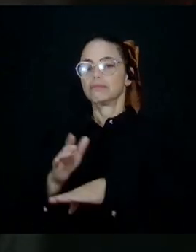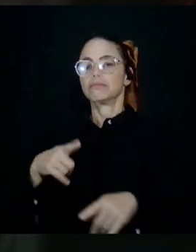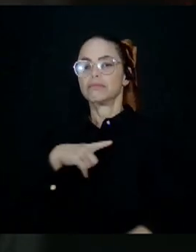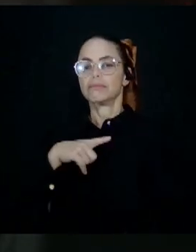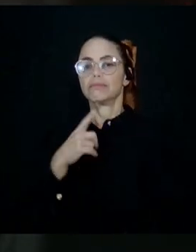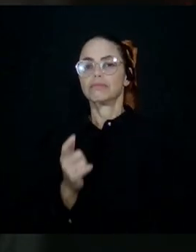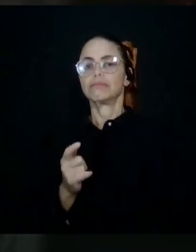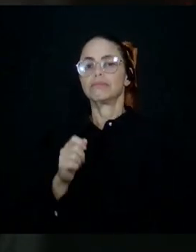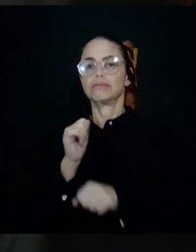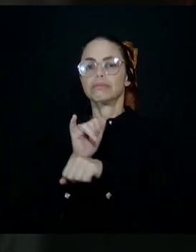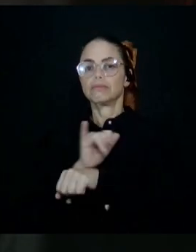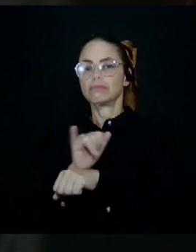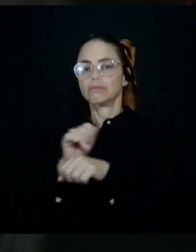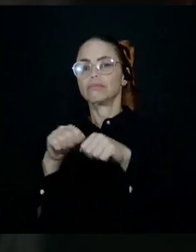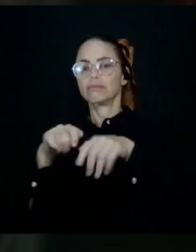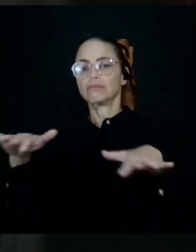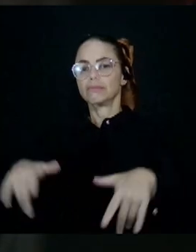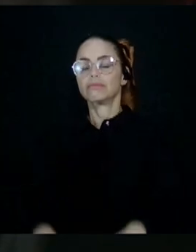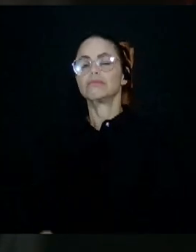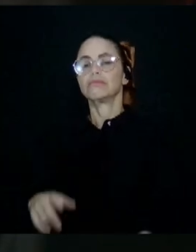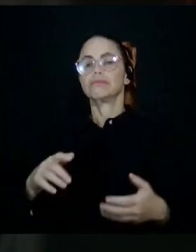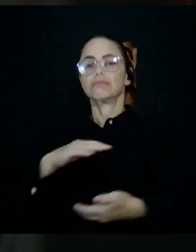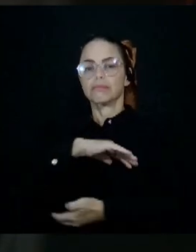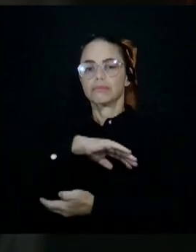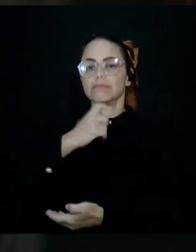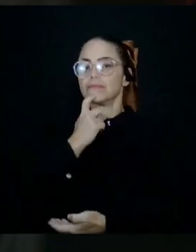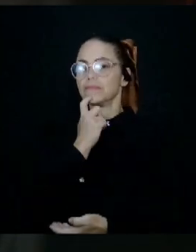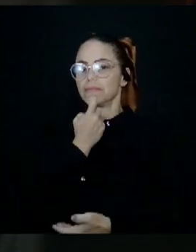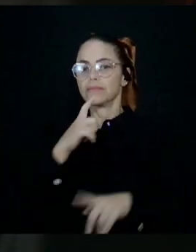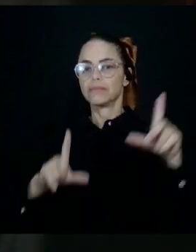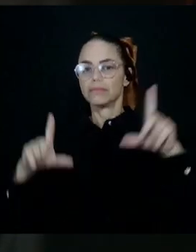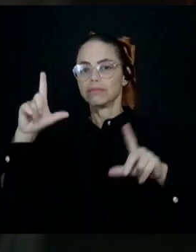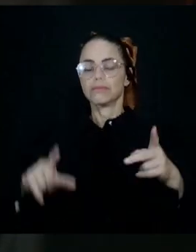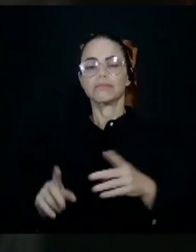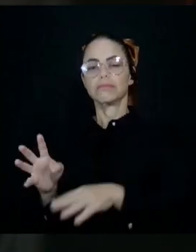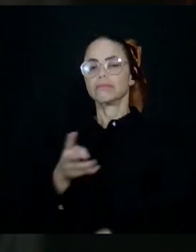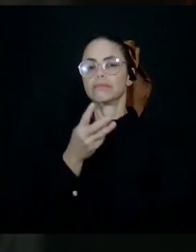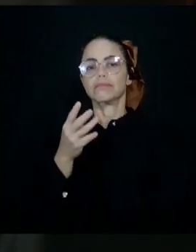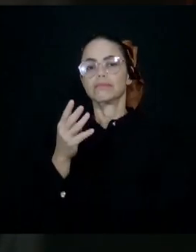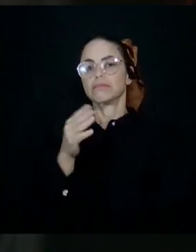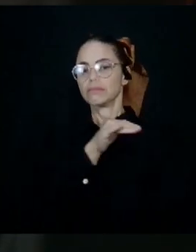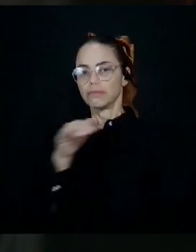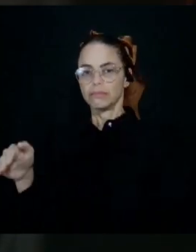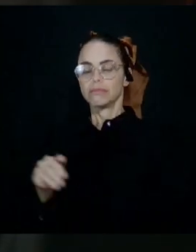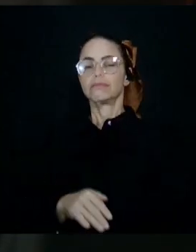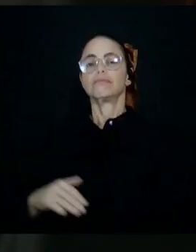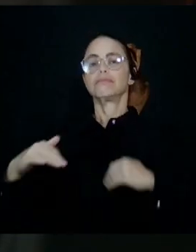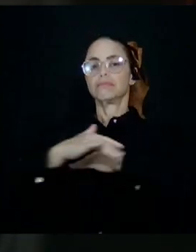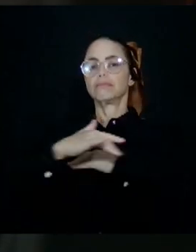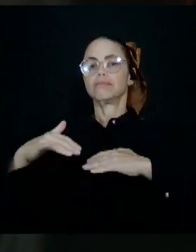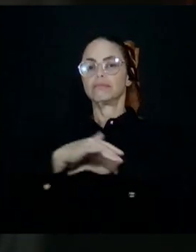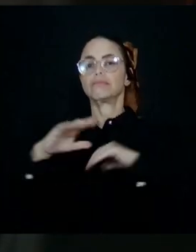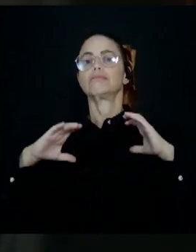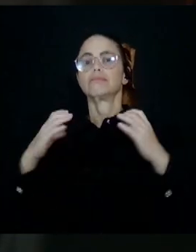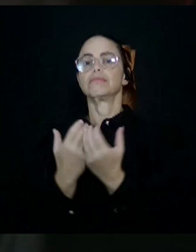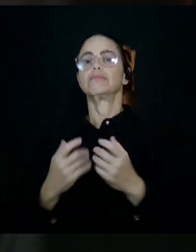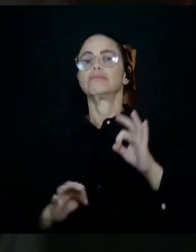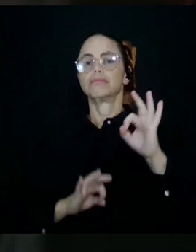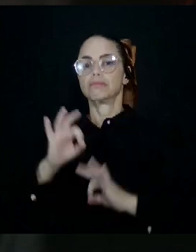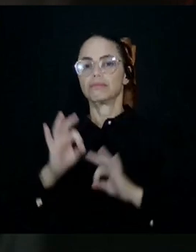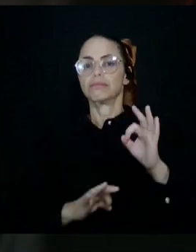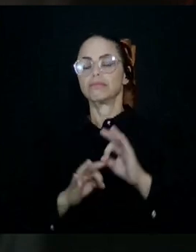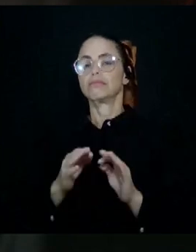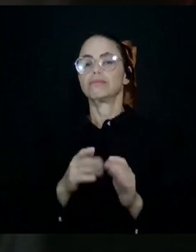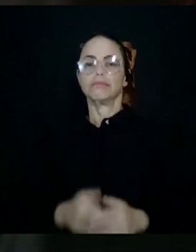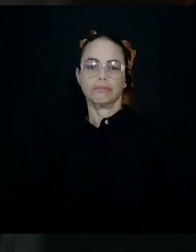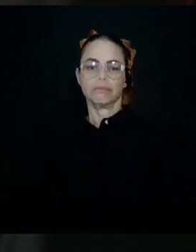aqui na TV Câmara Campinas. Às 15h30, a Comissão de Mobilidade Urbana e Planejamento Viário vai analisar o parecer